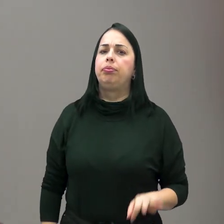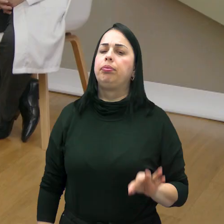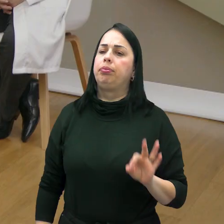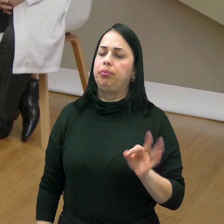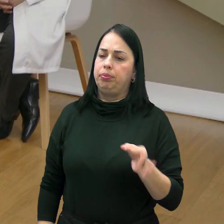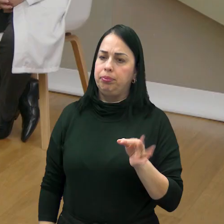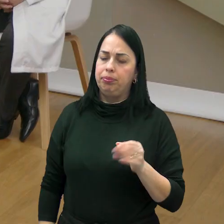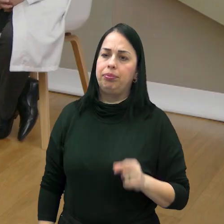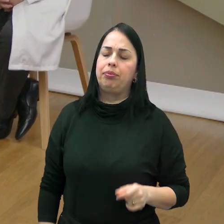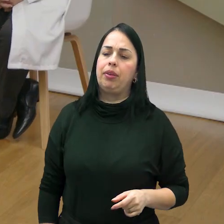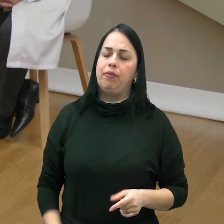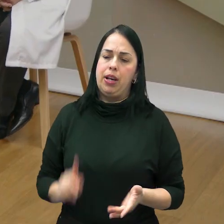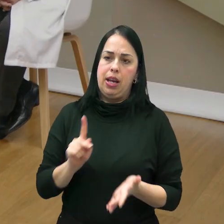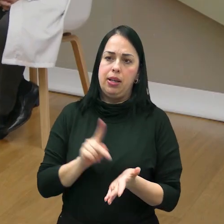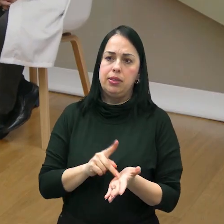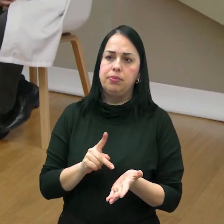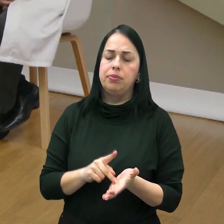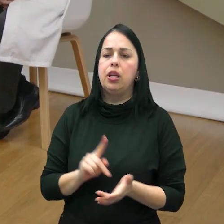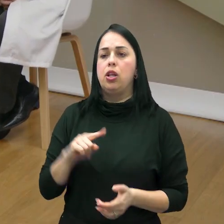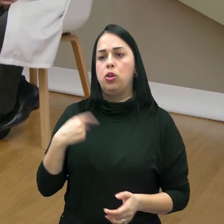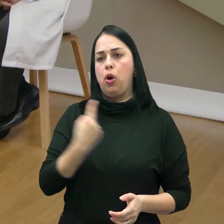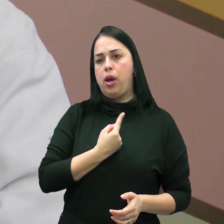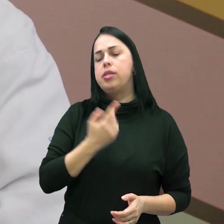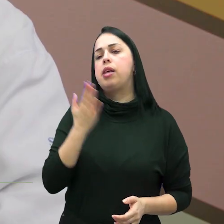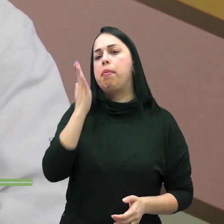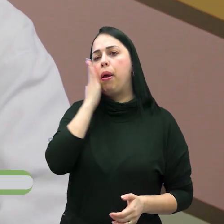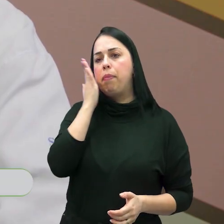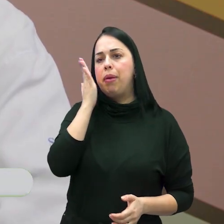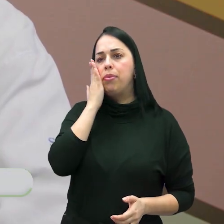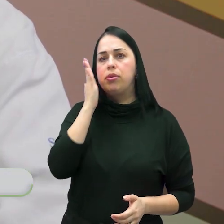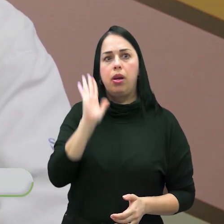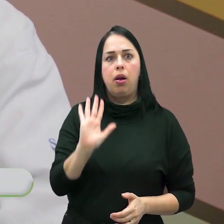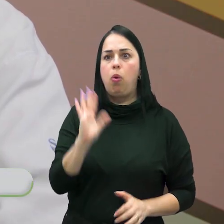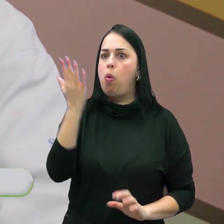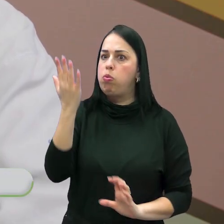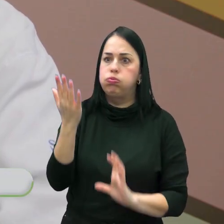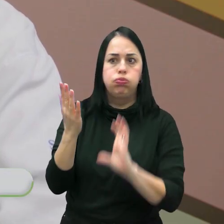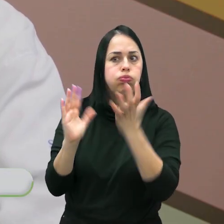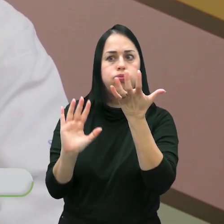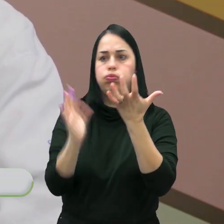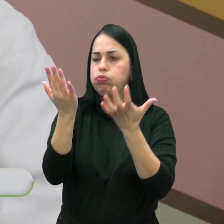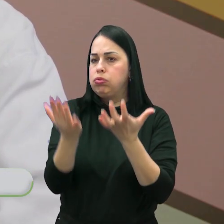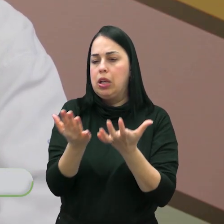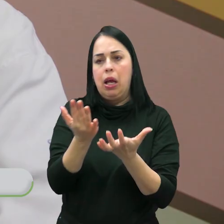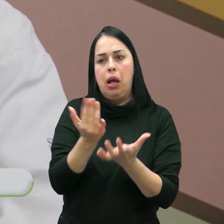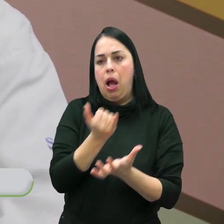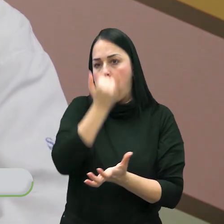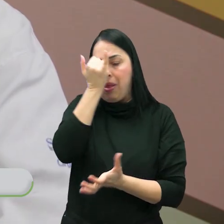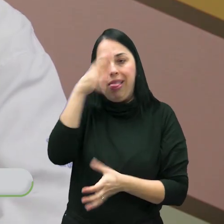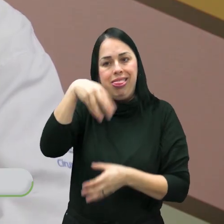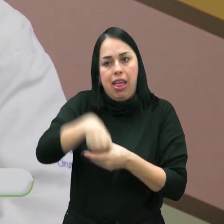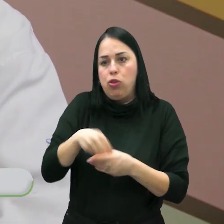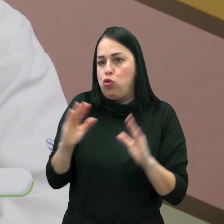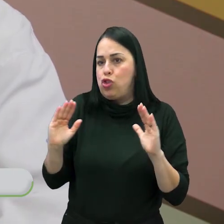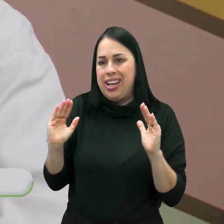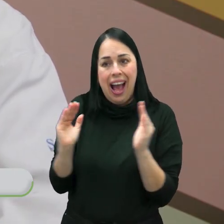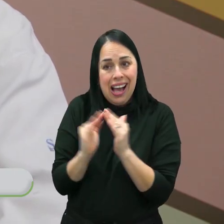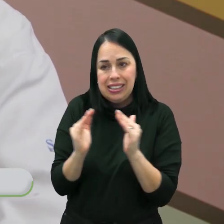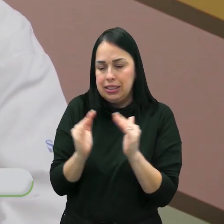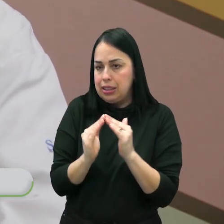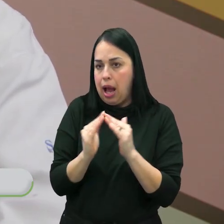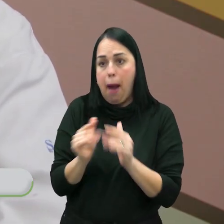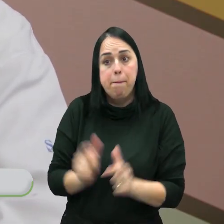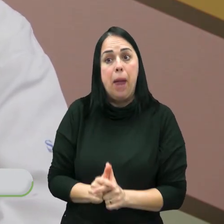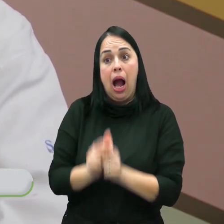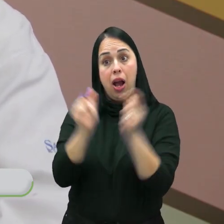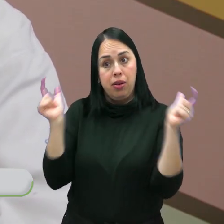esse. Sim, sem dúvida. A gente sabe que boa parte dos acidentes ocorrem, então, em ambiente doméstico, ou